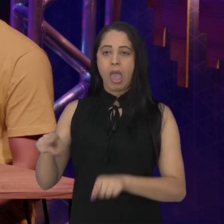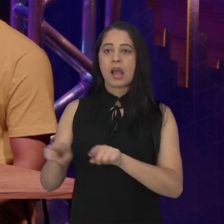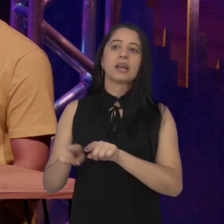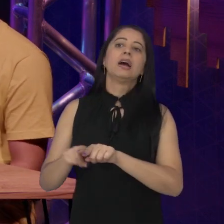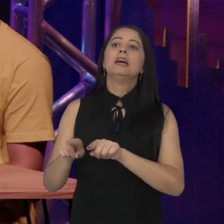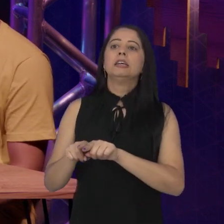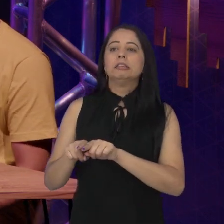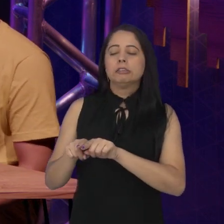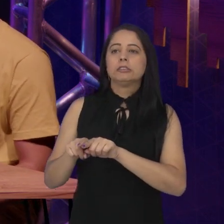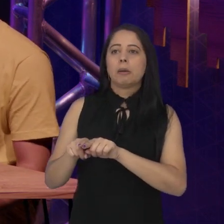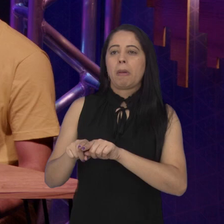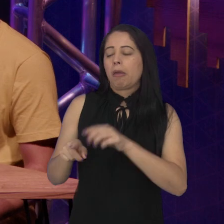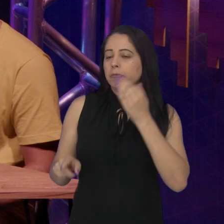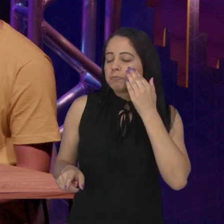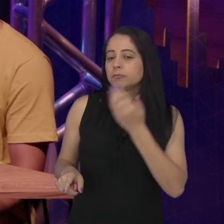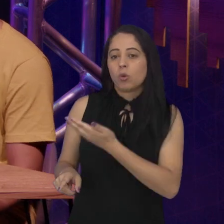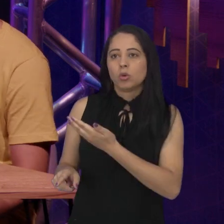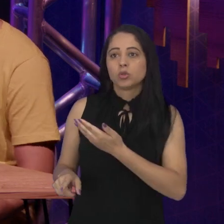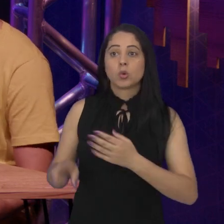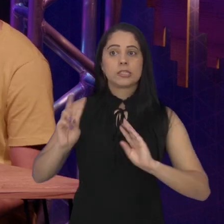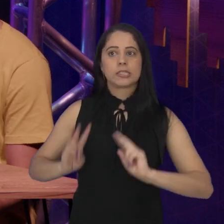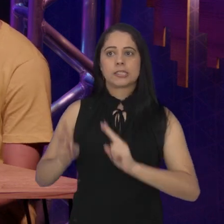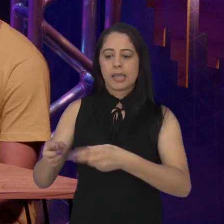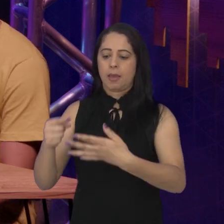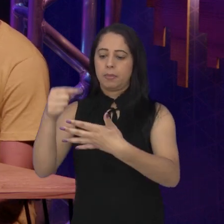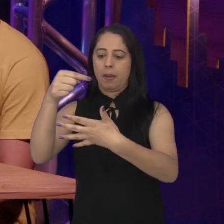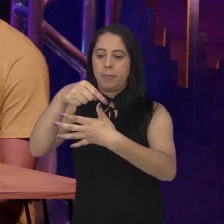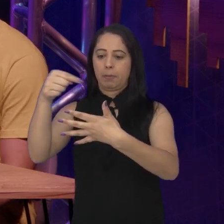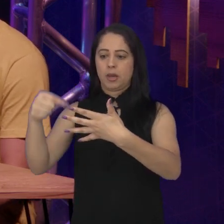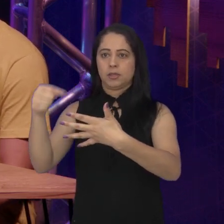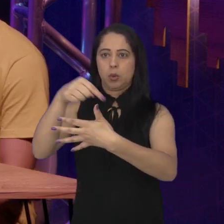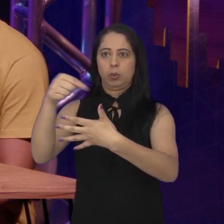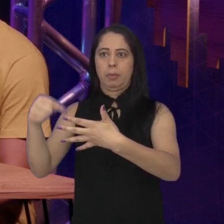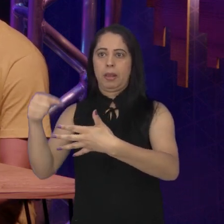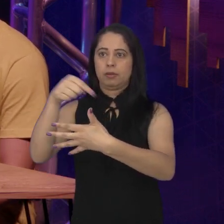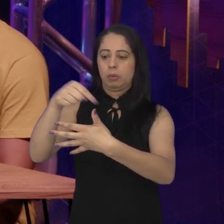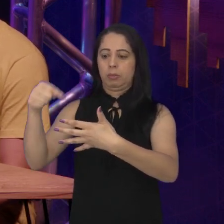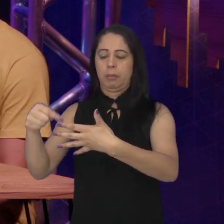sempre estão ali primeiro, segundo lugar, né?